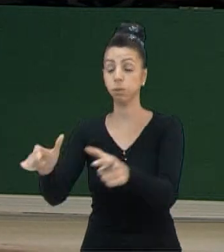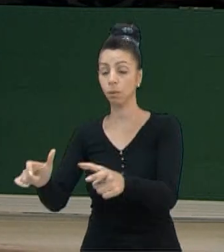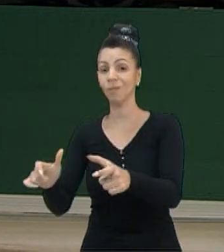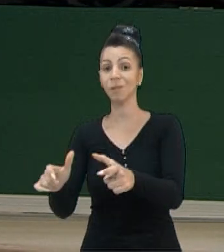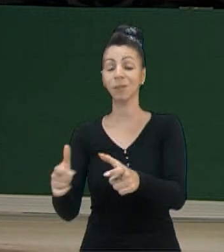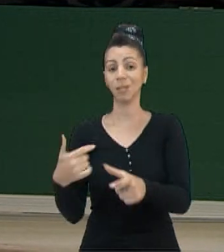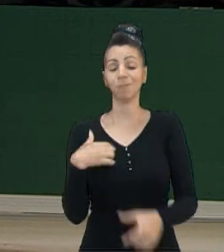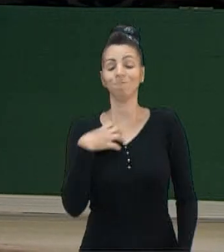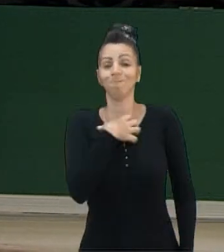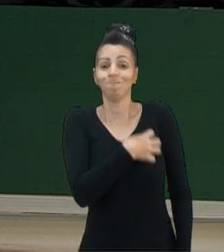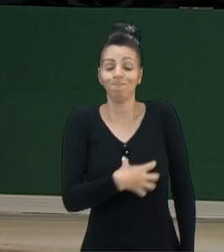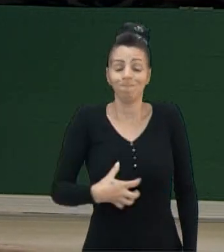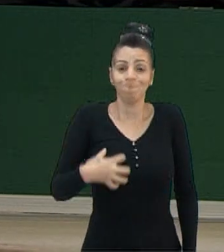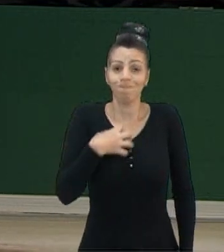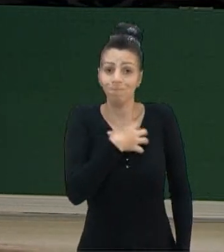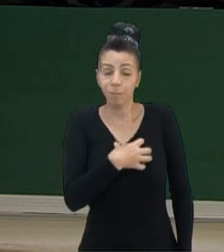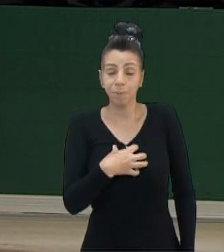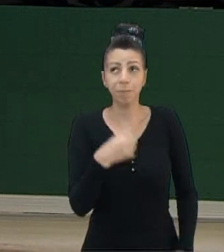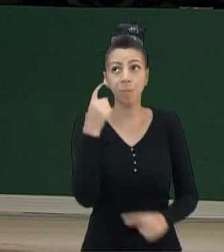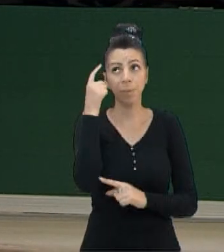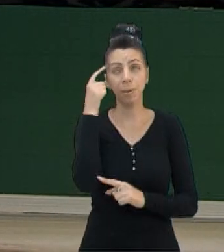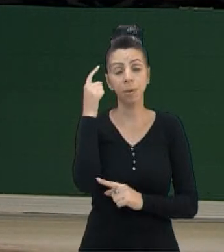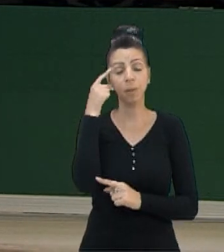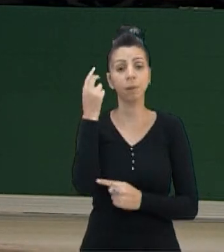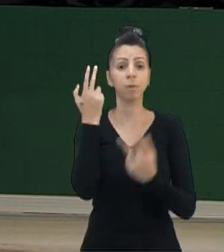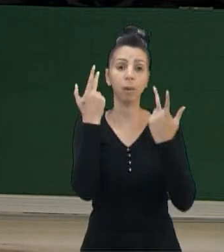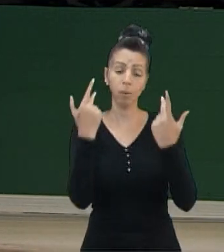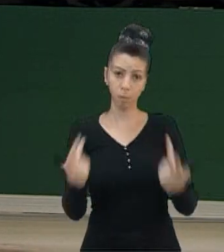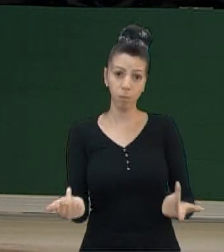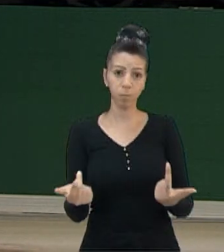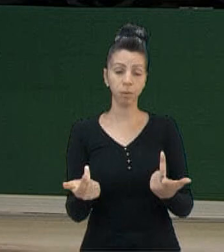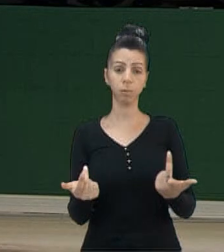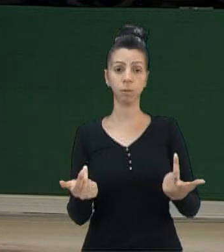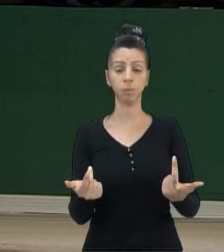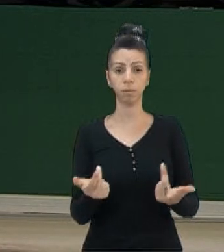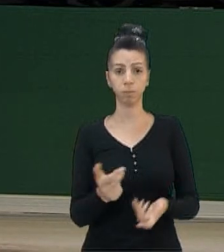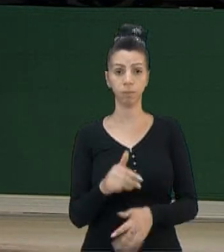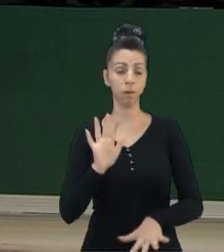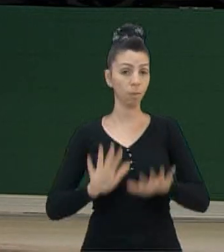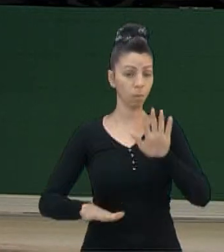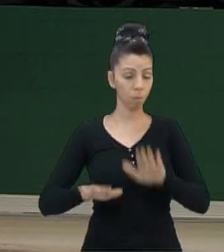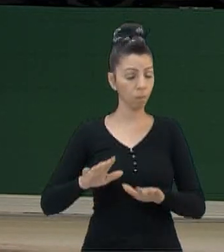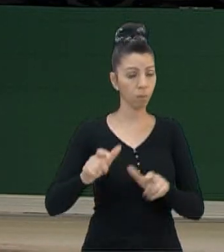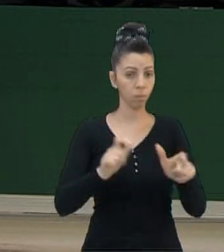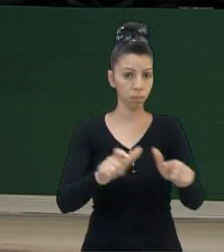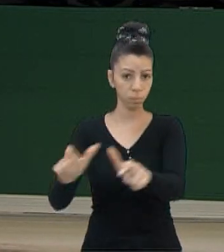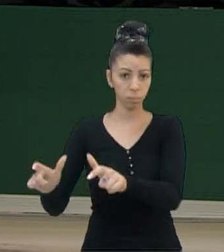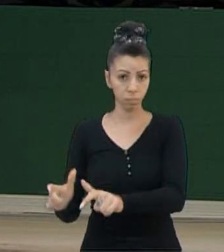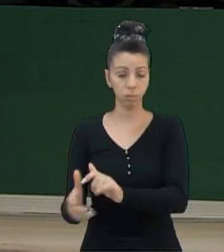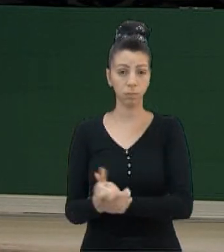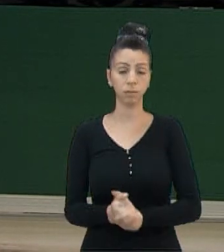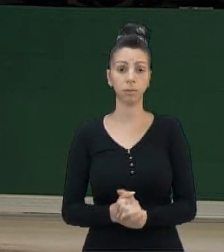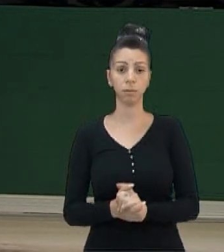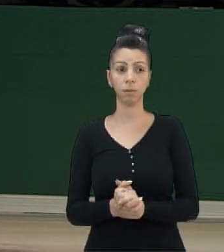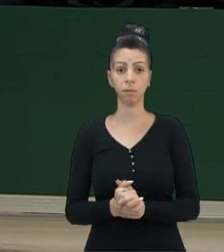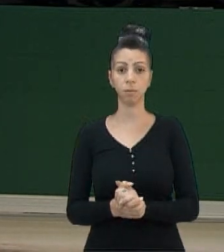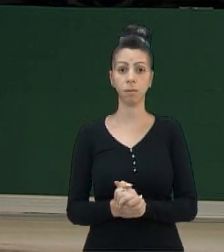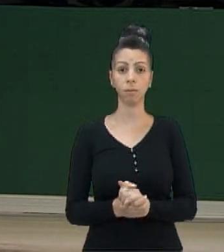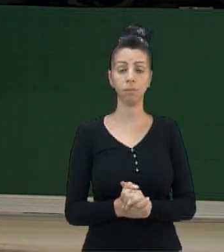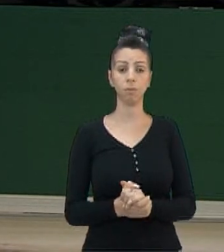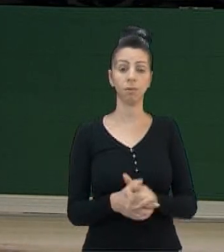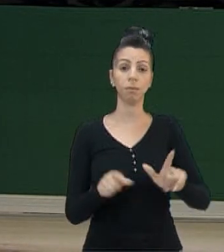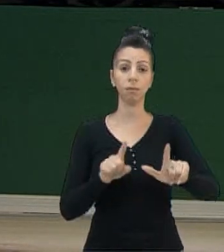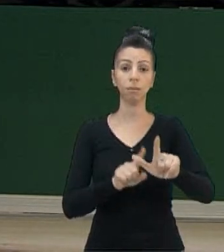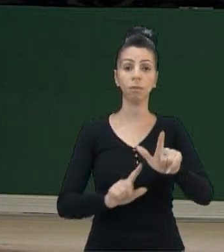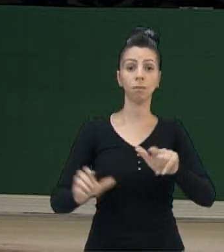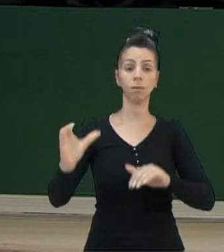sinto mal pensando que isso é comum, muitas vezes, em alguns lugares, tá certo? Que então é para você fazer a sua relação. E na